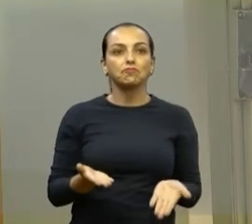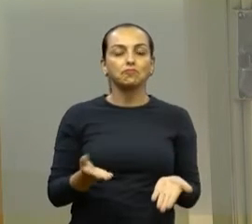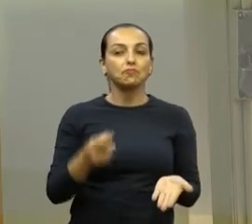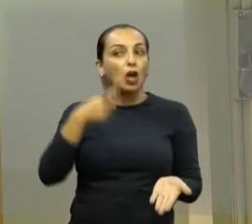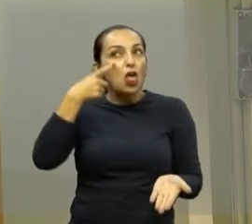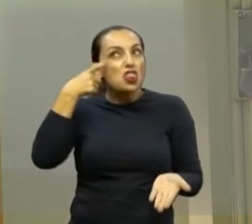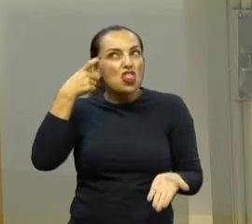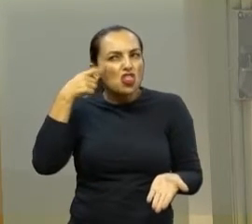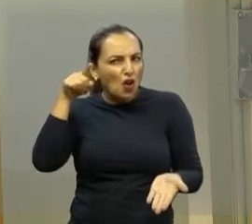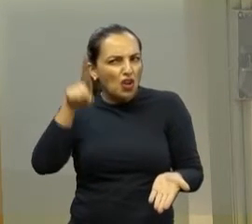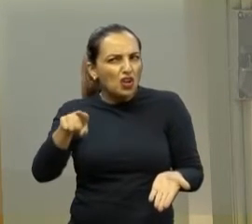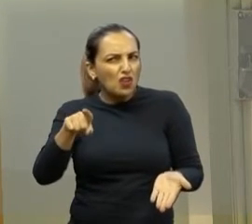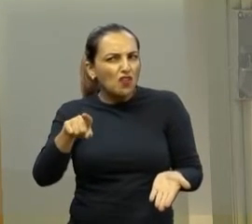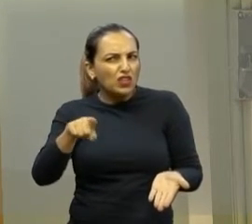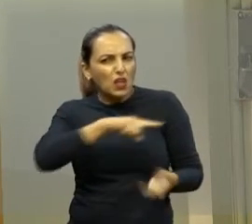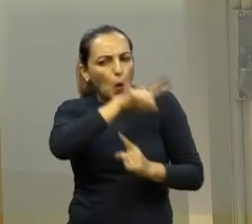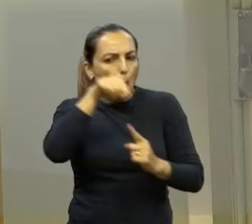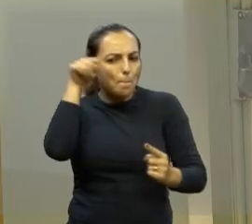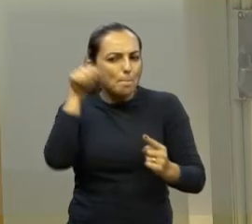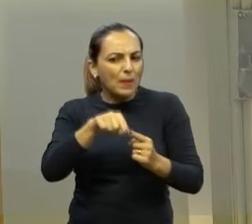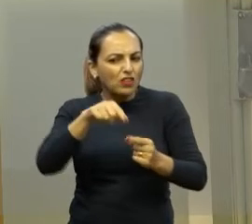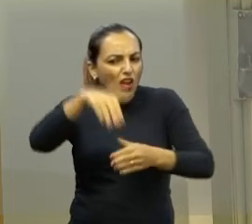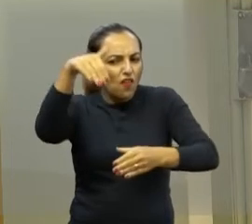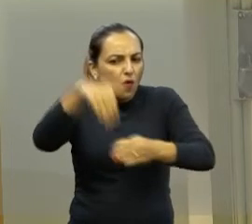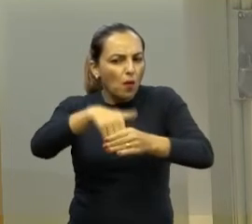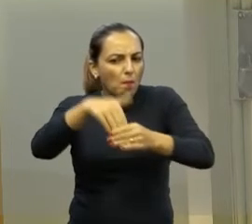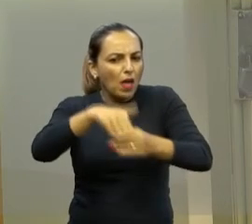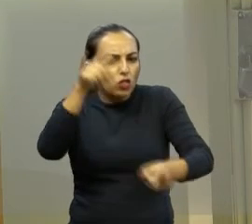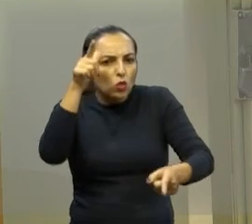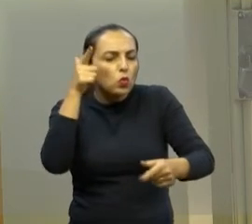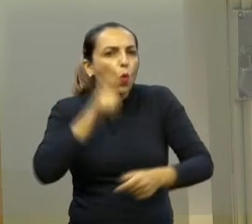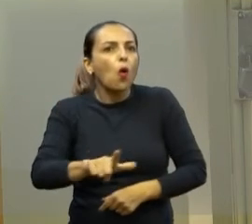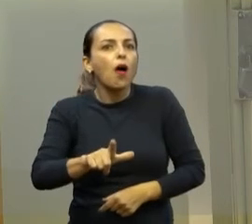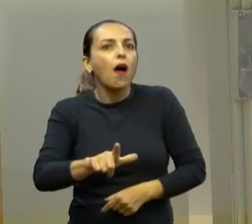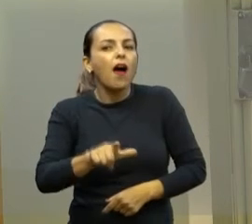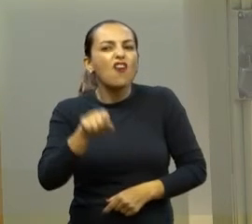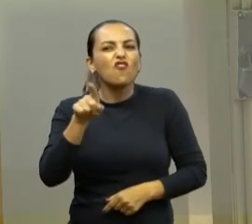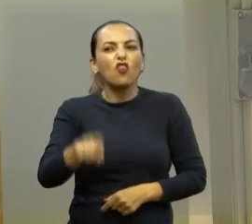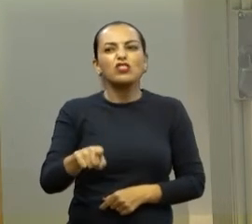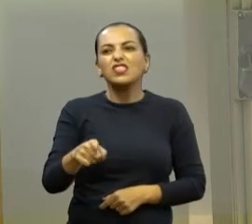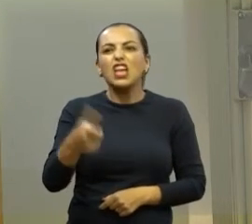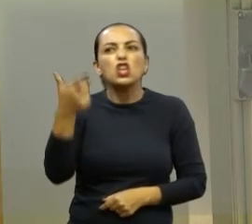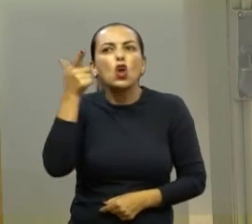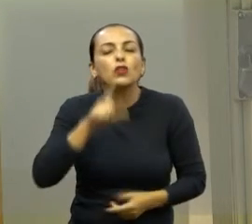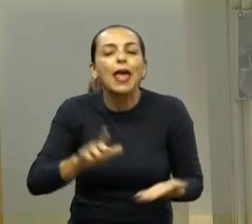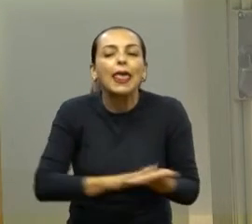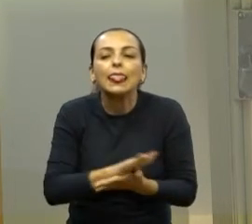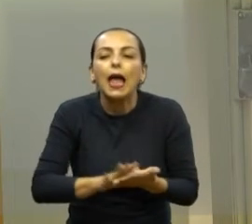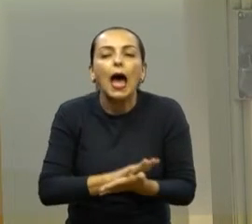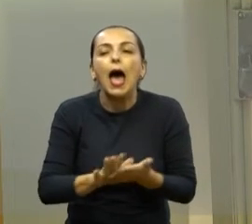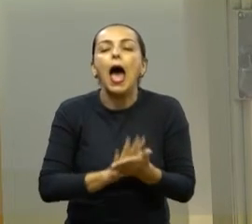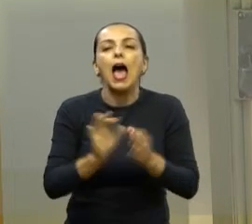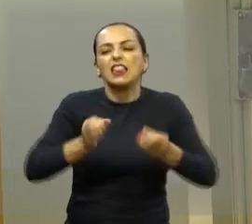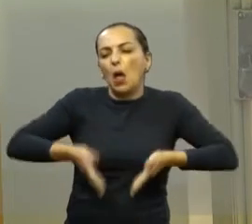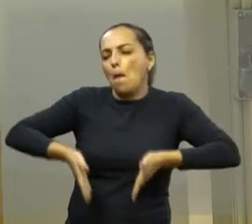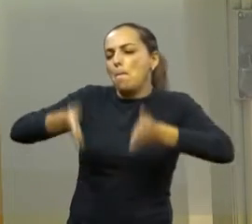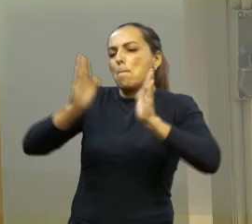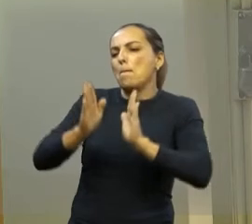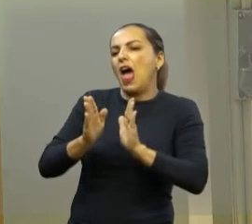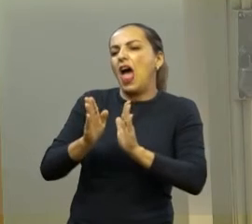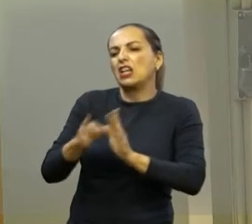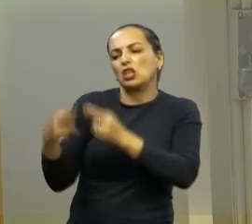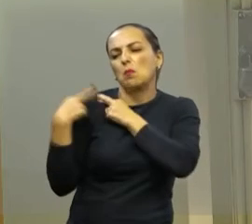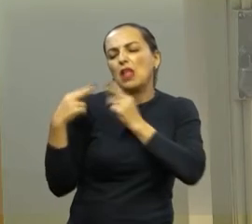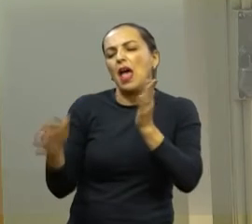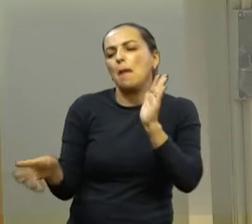pensa pretende ganhar uma eleição ainda você não ganha mais eleição nem para síndico do seu prédio meu filho com as